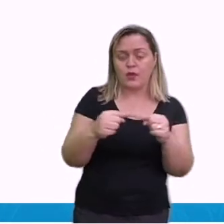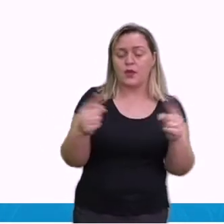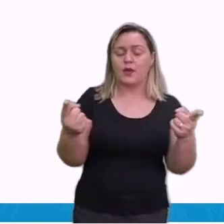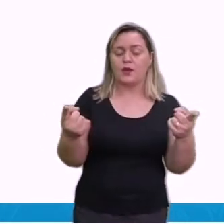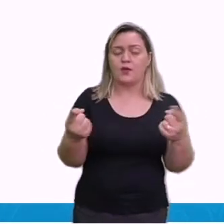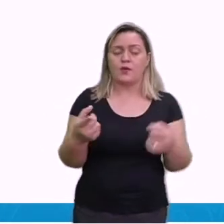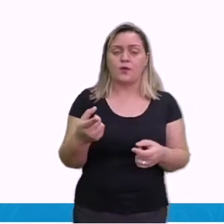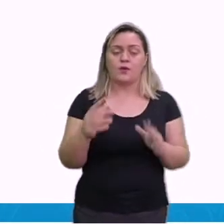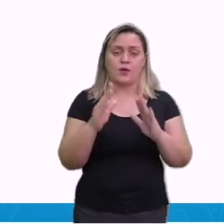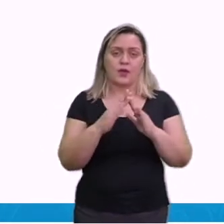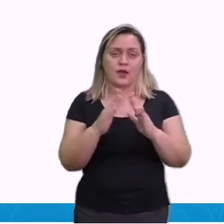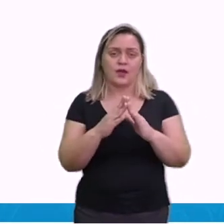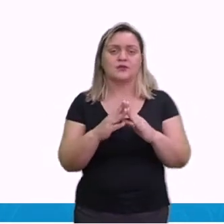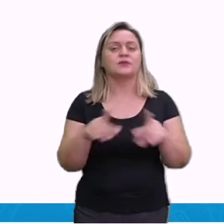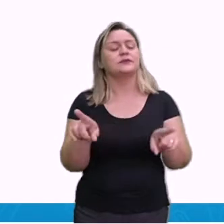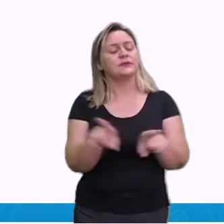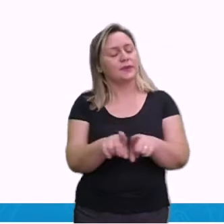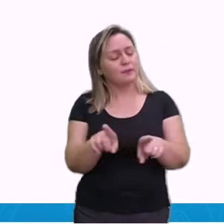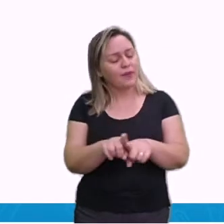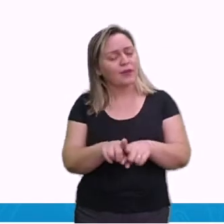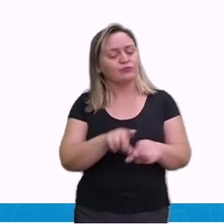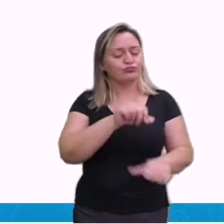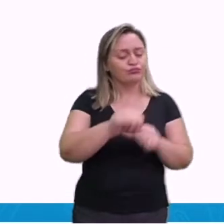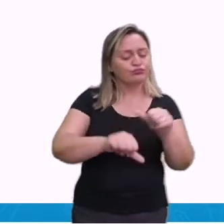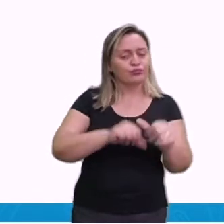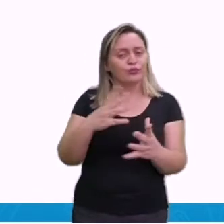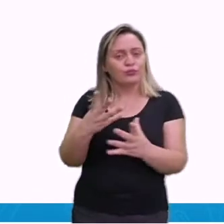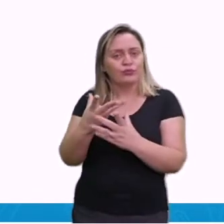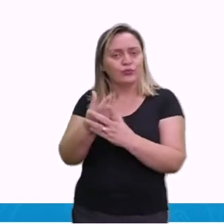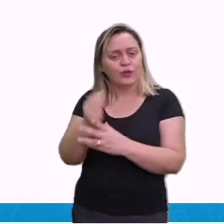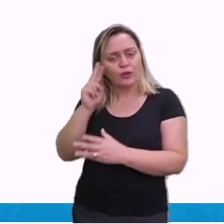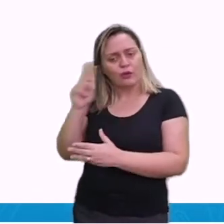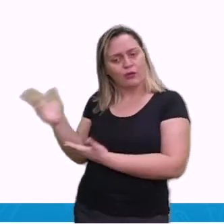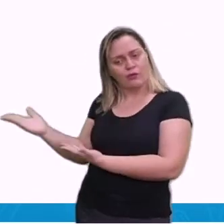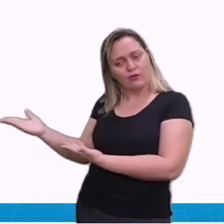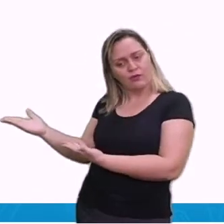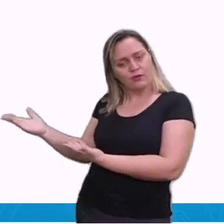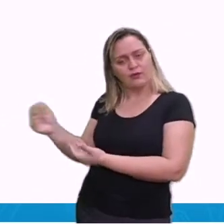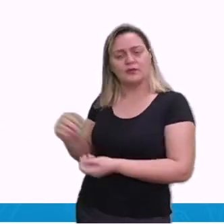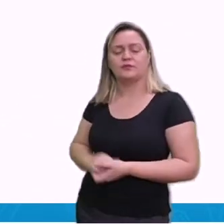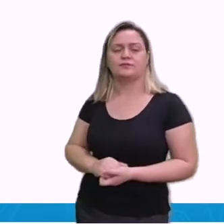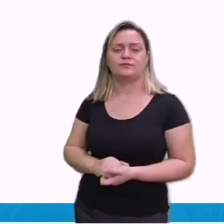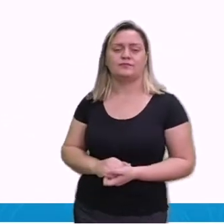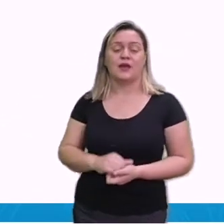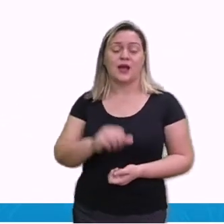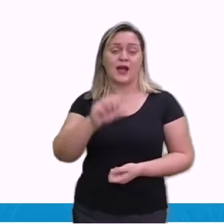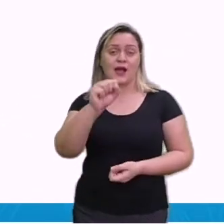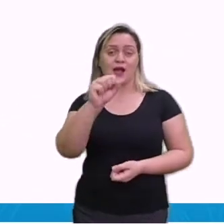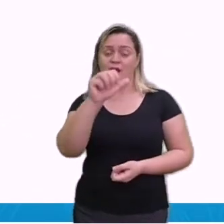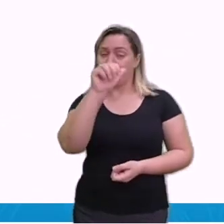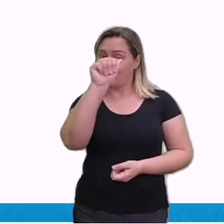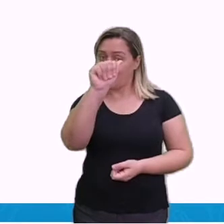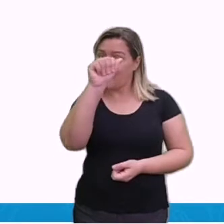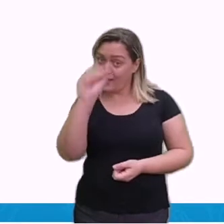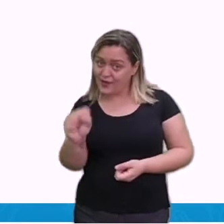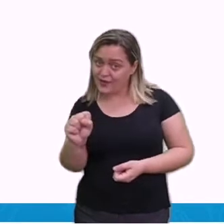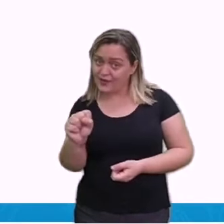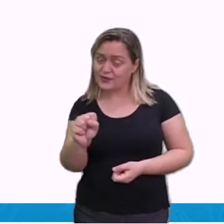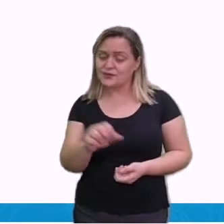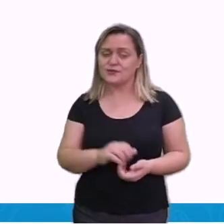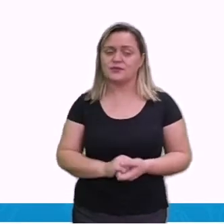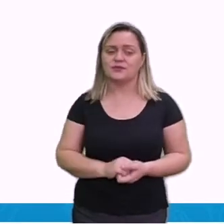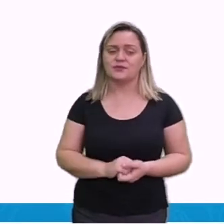As casas pegaram fogo e ficaram todas destruídas. Porque eu